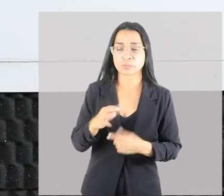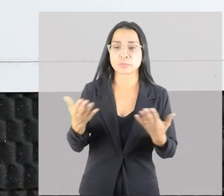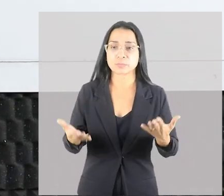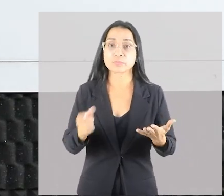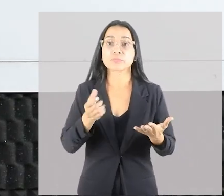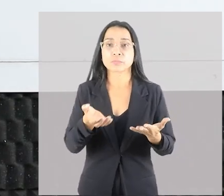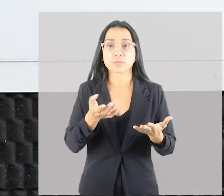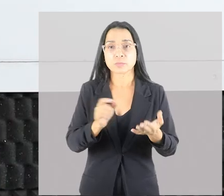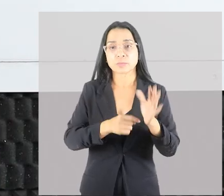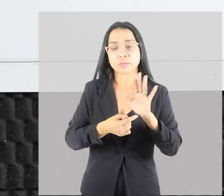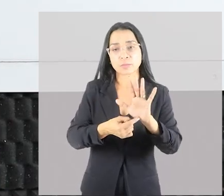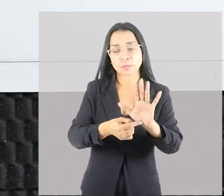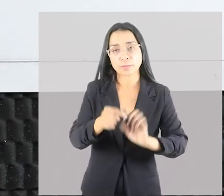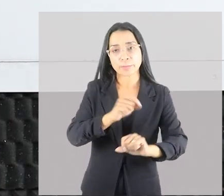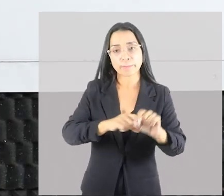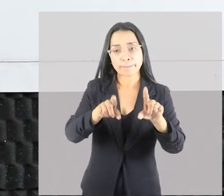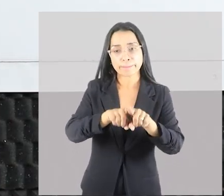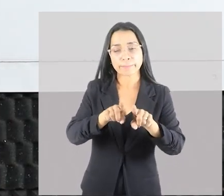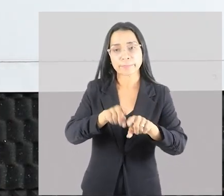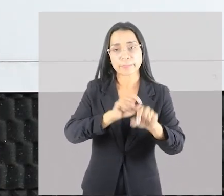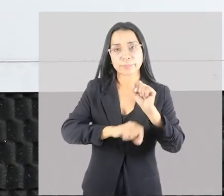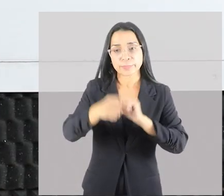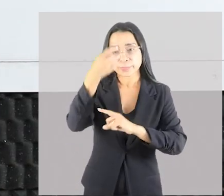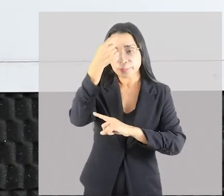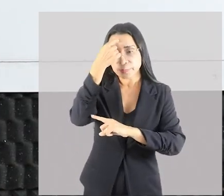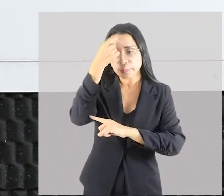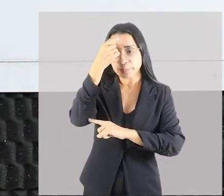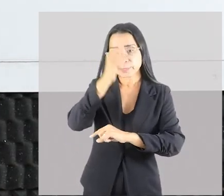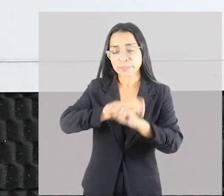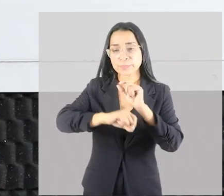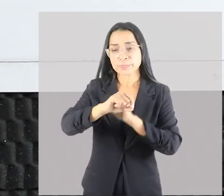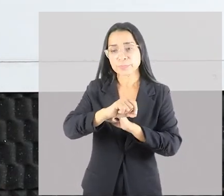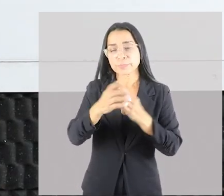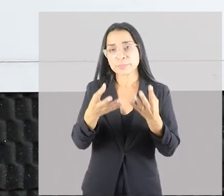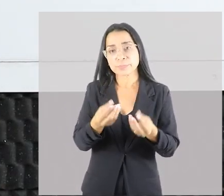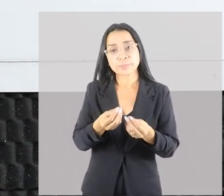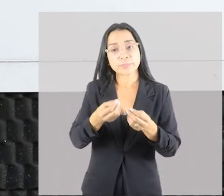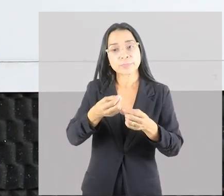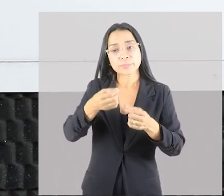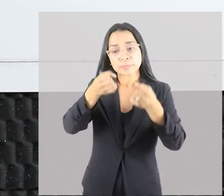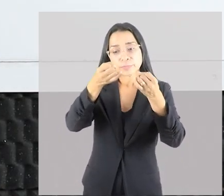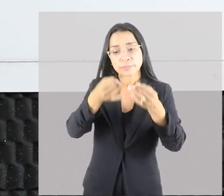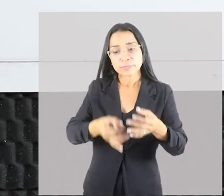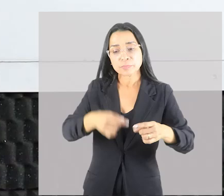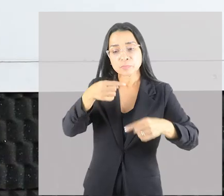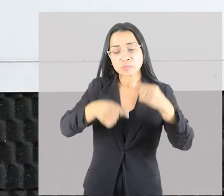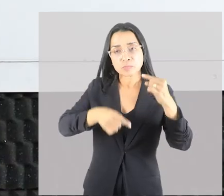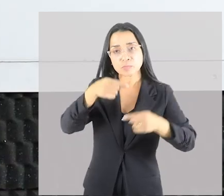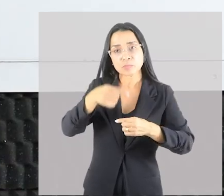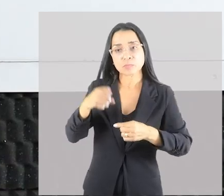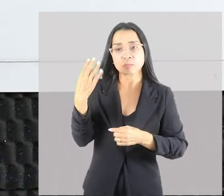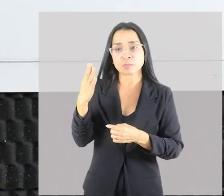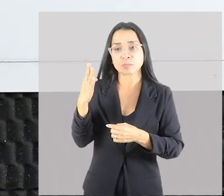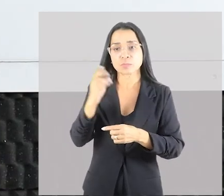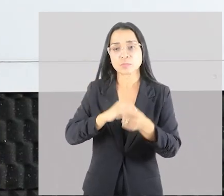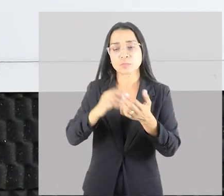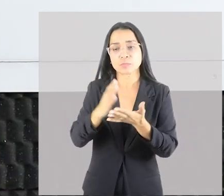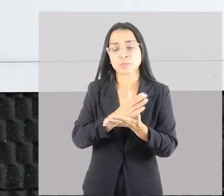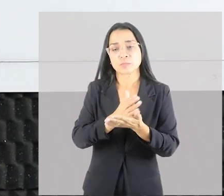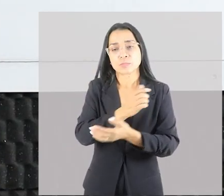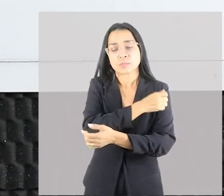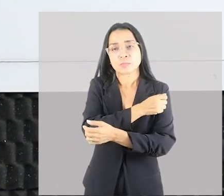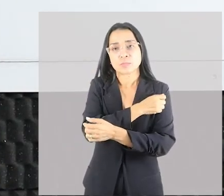aí eu já queria destacar para vocês essa ideia, que ela é muito discutida, né, na biologia, e às vezes os alunos